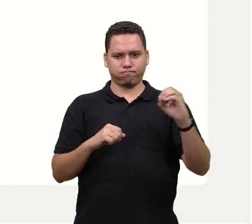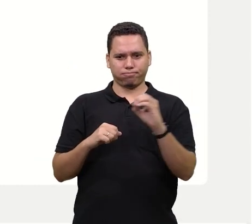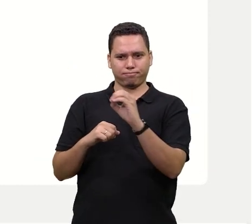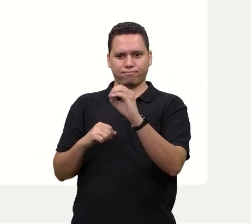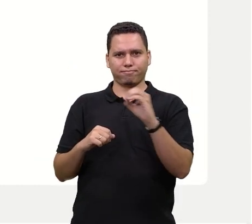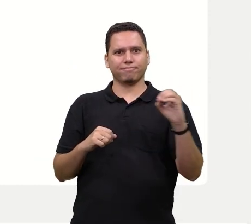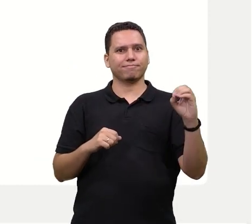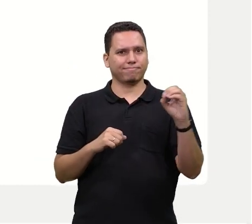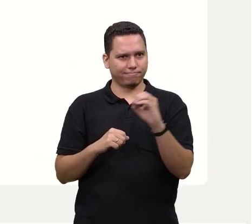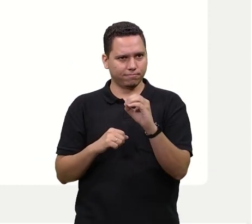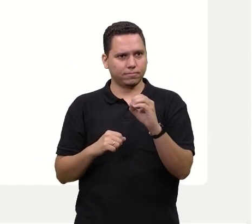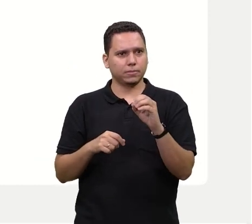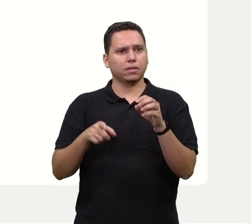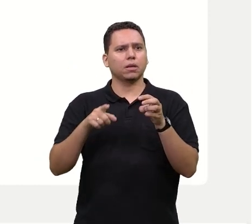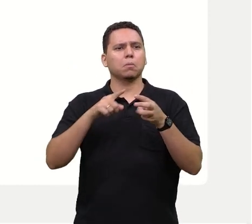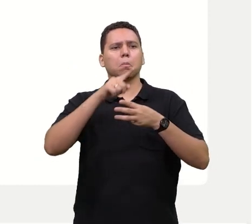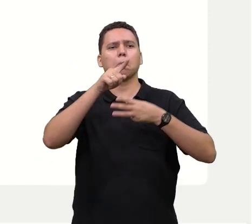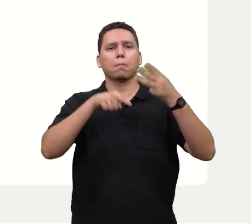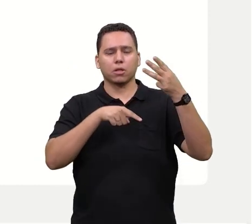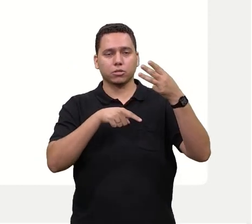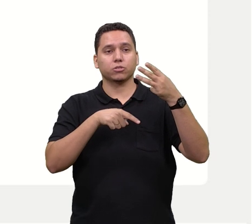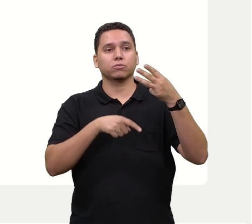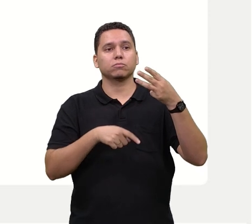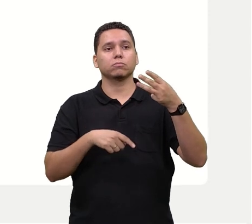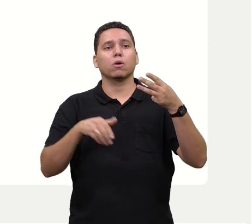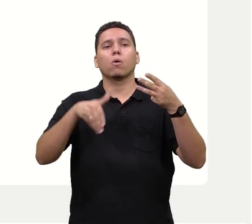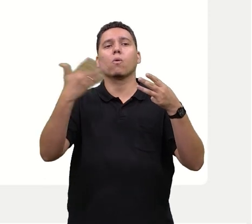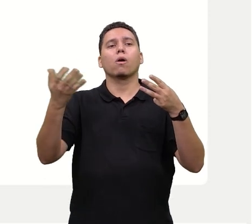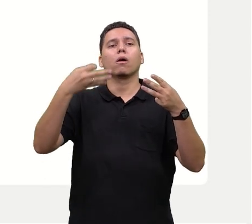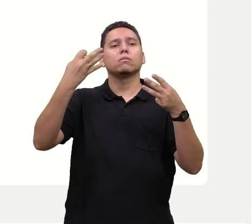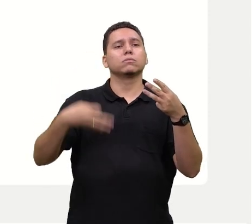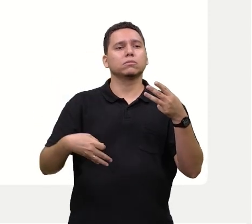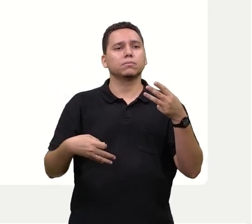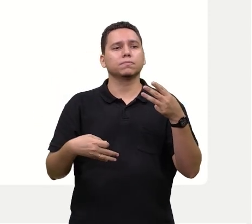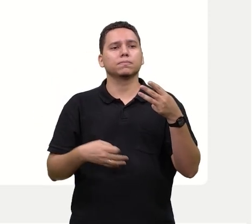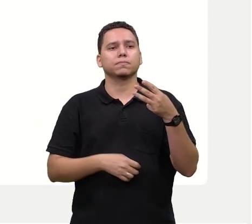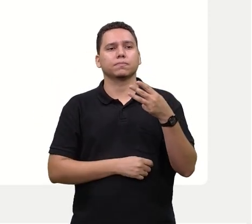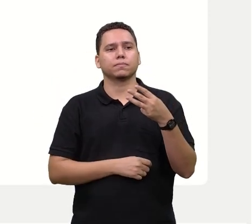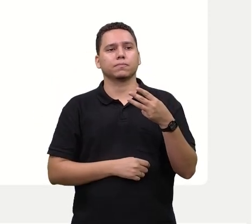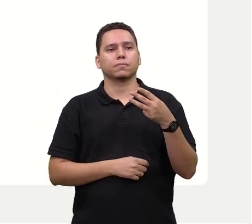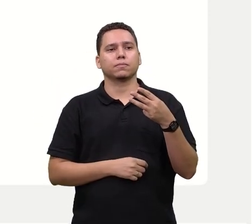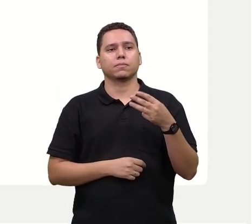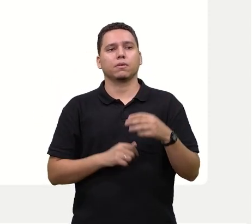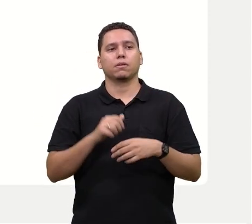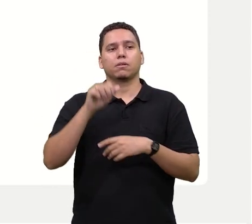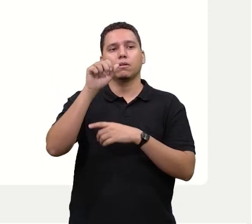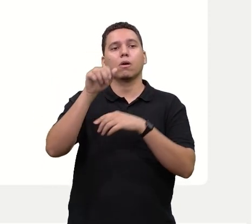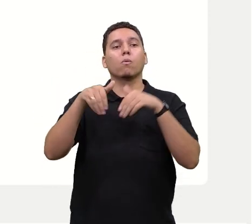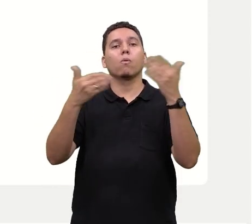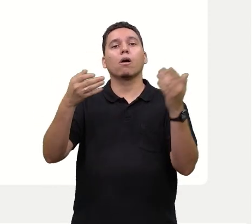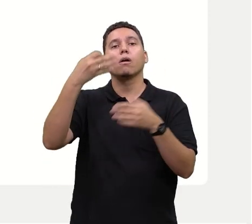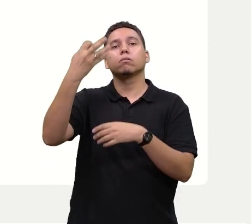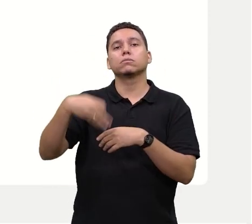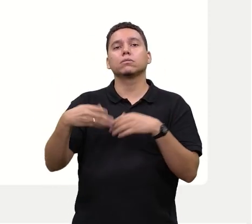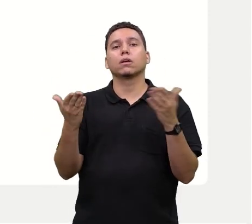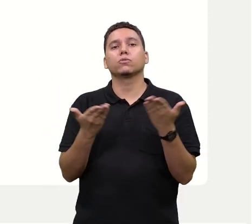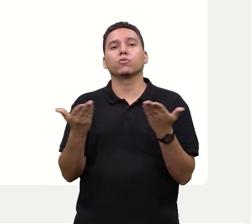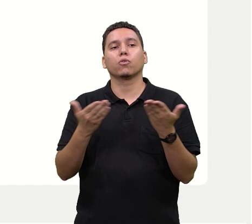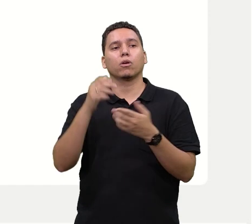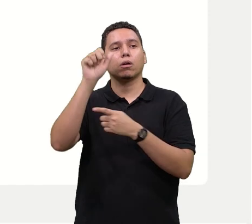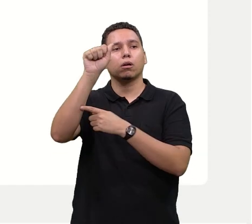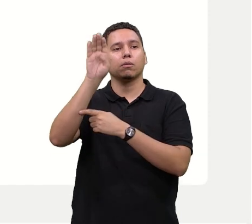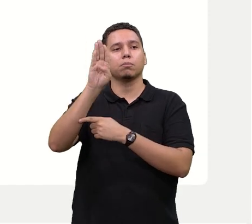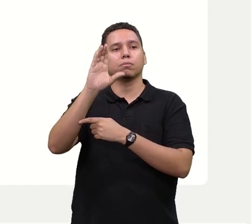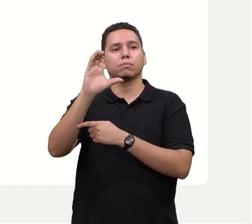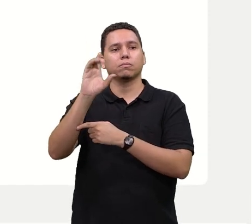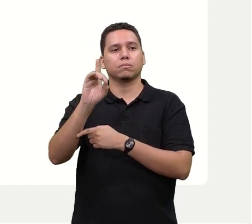A, somente a afirmativa 2 é verdadeira. Letra B, somente as afirmativas 1 e 2 são verdadeiras. Letra C, somente as afirmativas 1 e 3 são verdadeiras. Letra D,